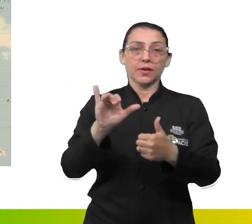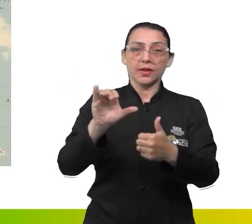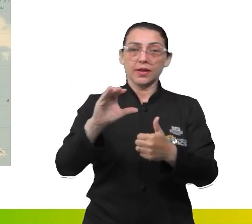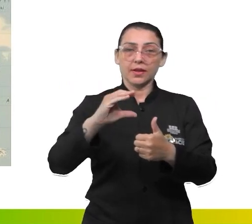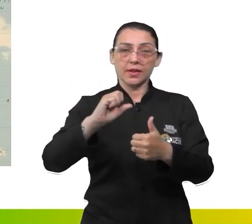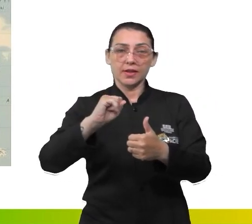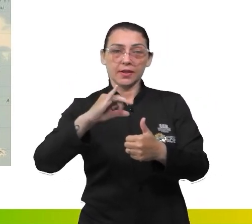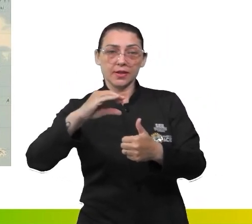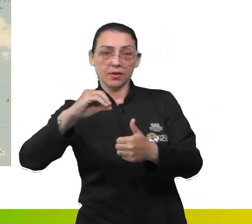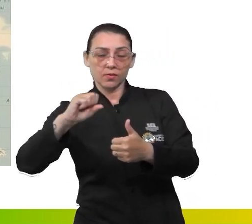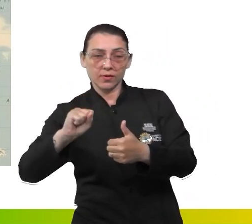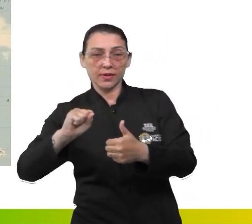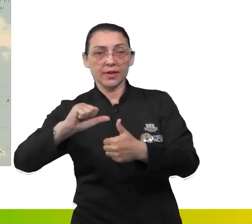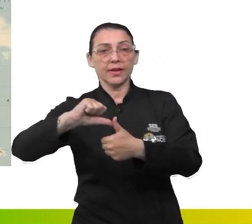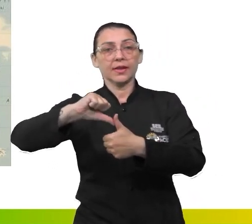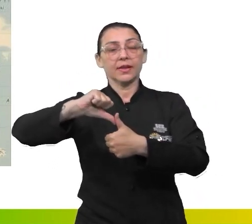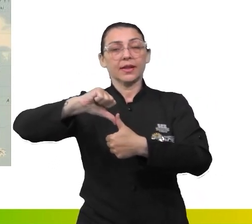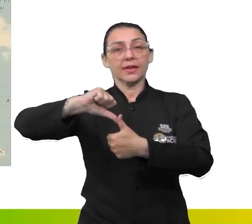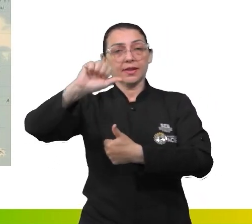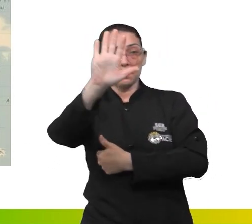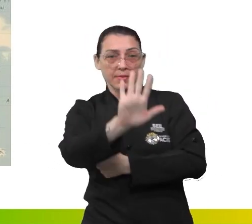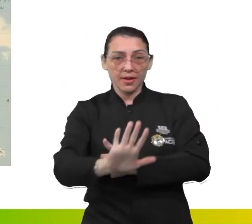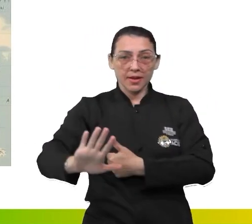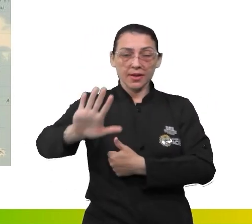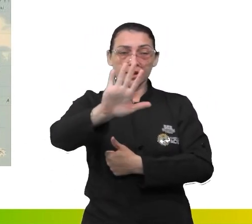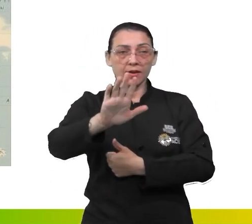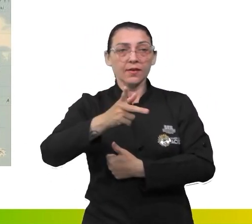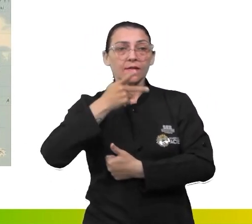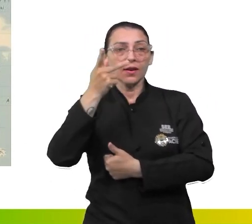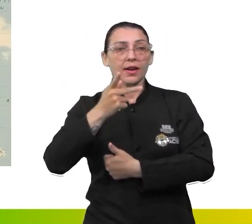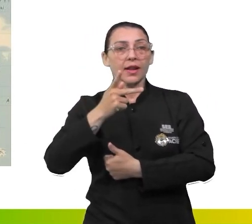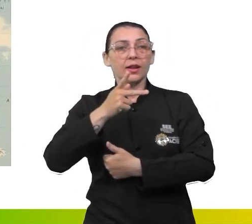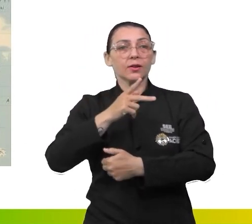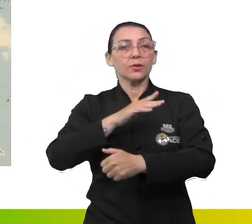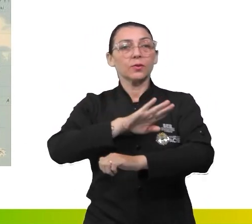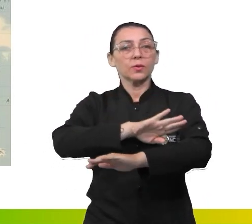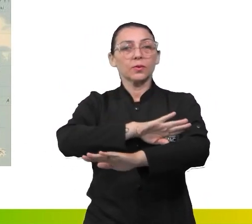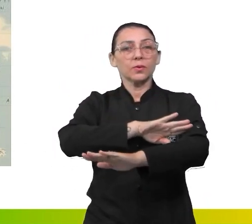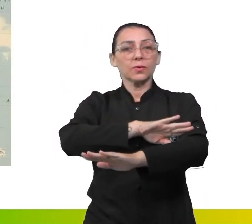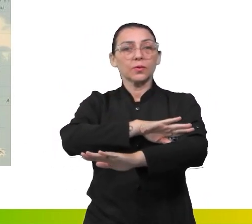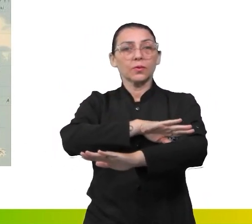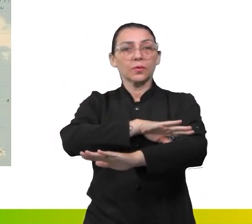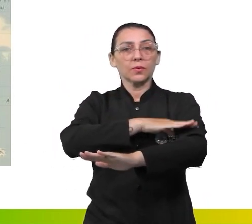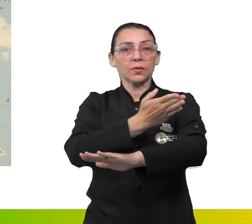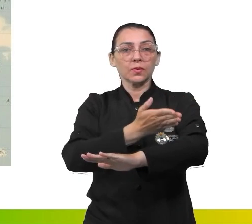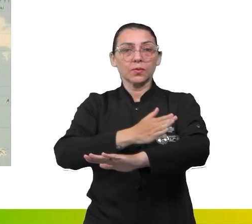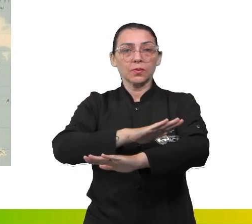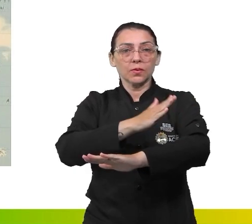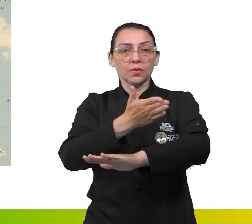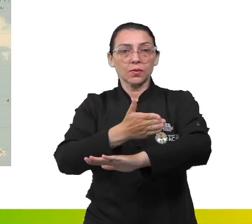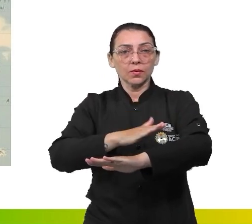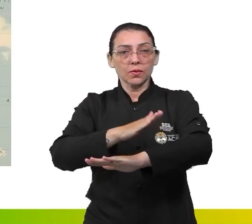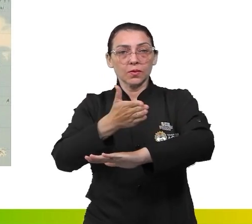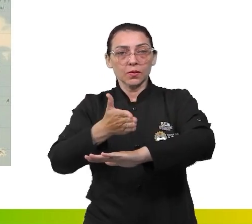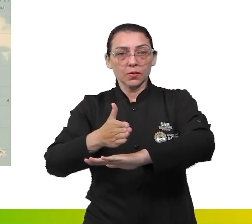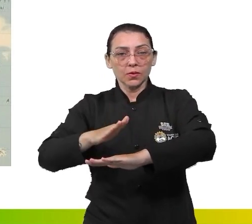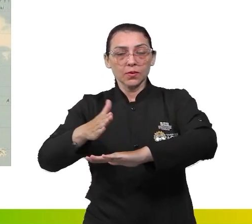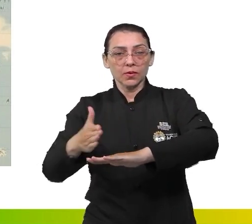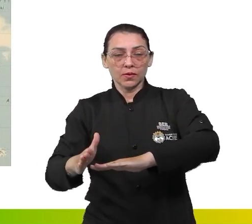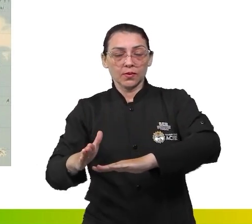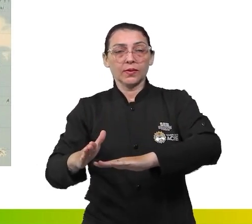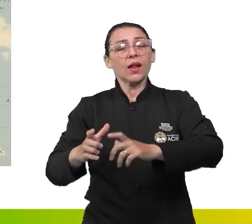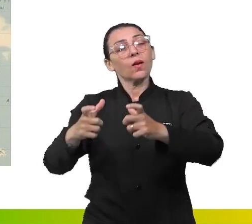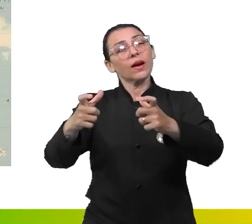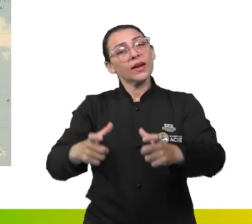das Américas. Vamos lá. Vamos começar falando do relevo. Como que seria aí o relevo do continente americano? Devido à